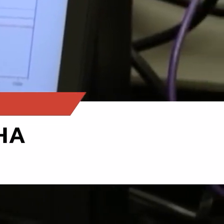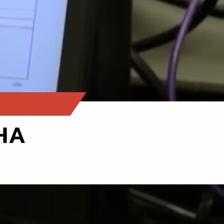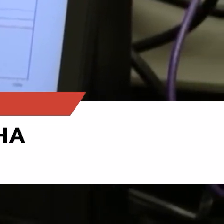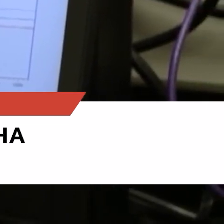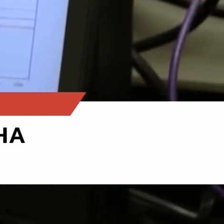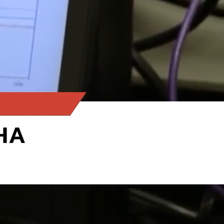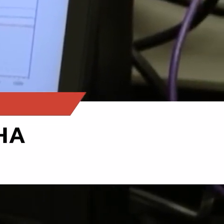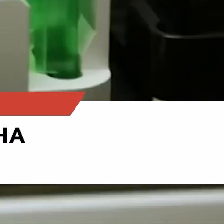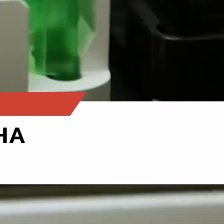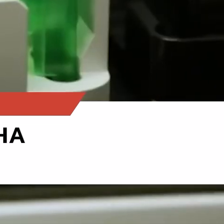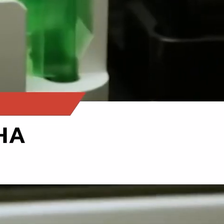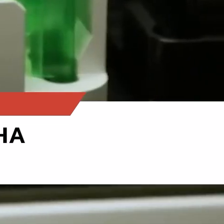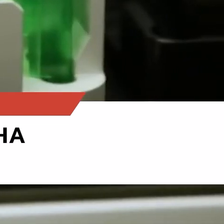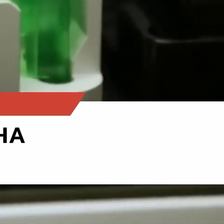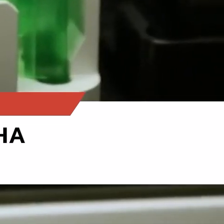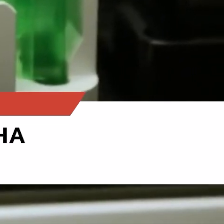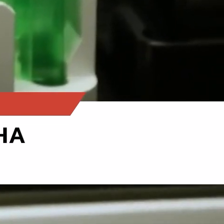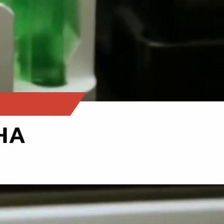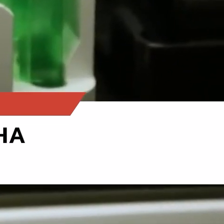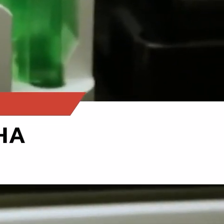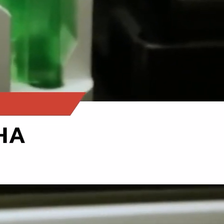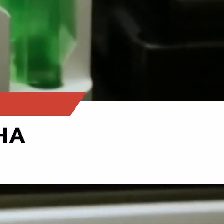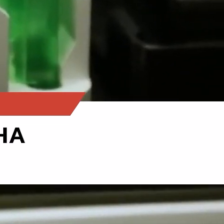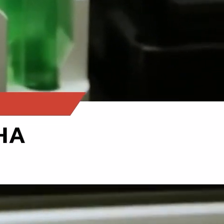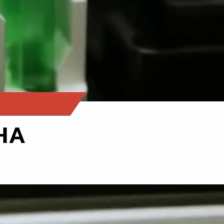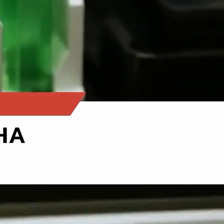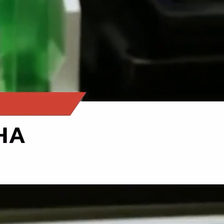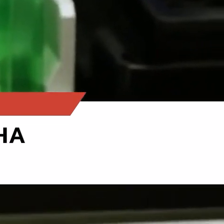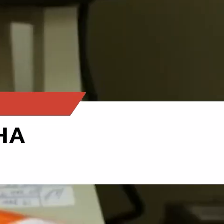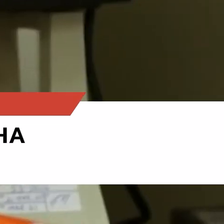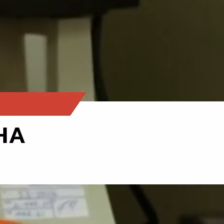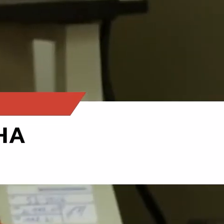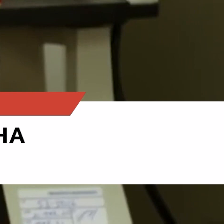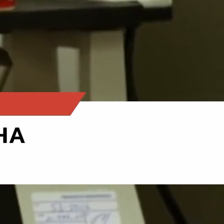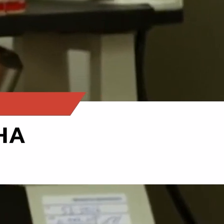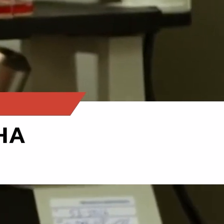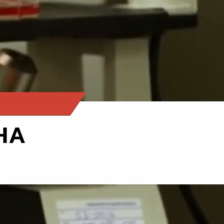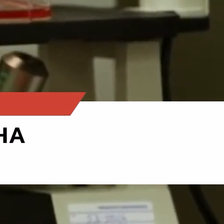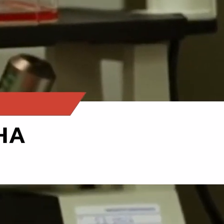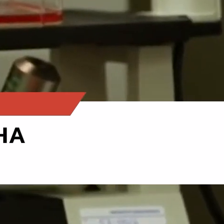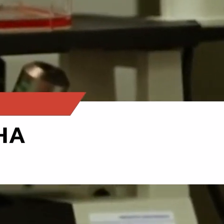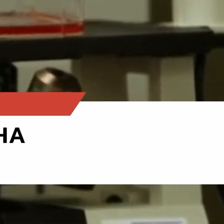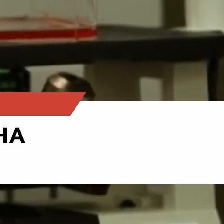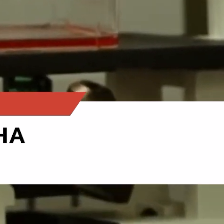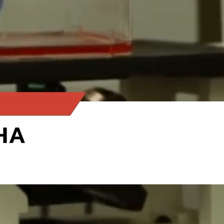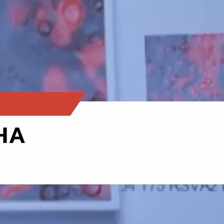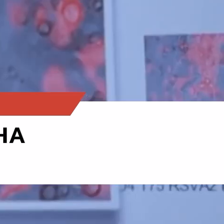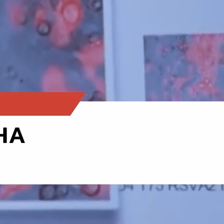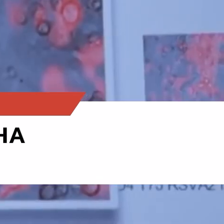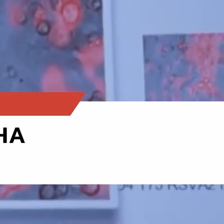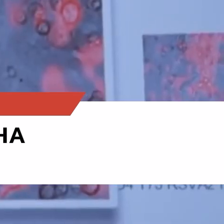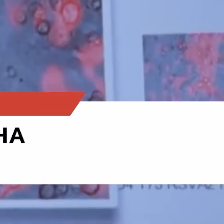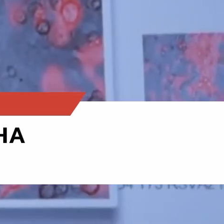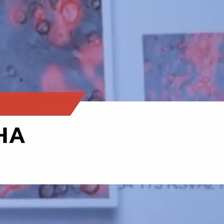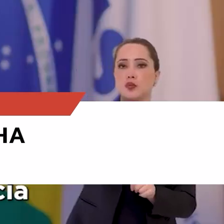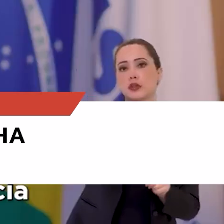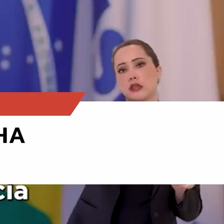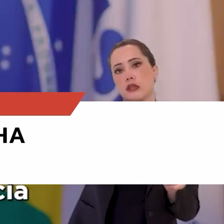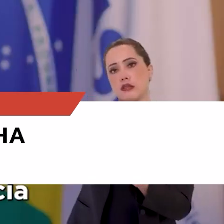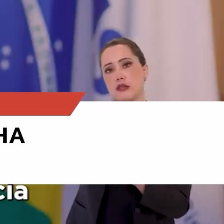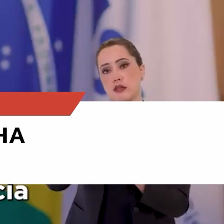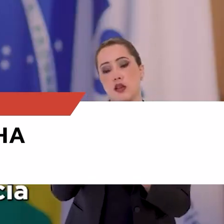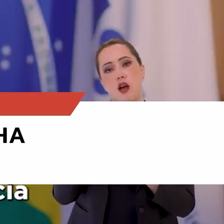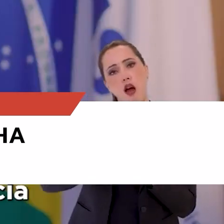inativada poliomielite Vip que é injetável e utiliza de vírus geneticamente mortos de acordo